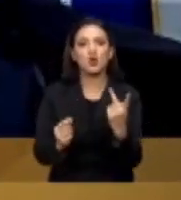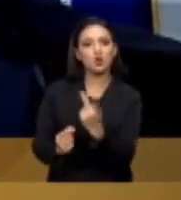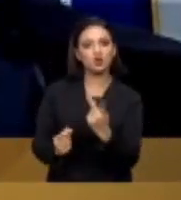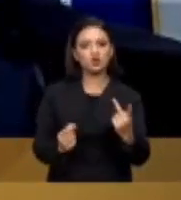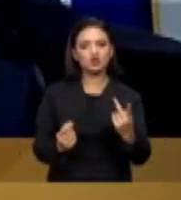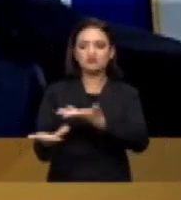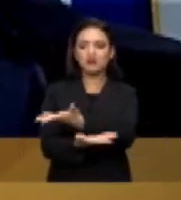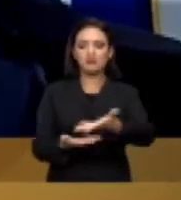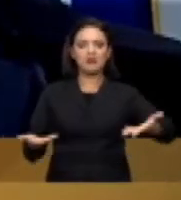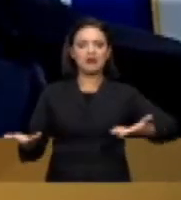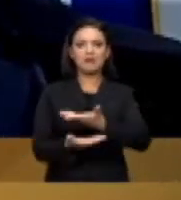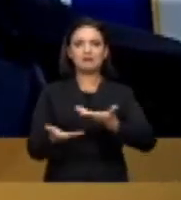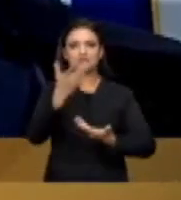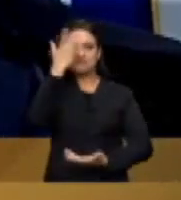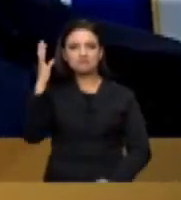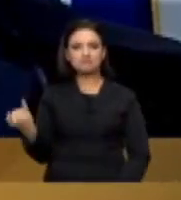grandes pensadores